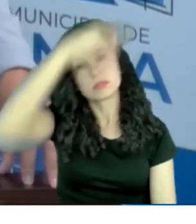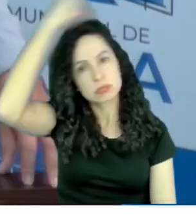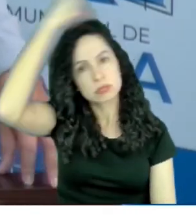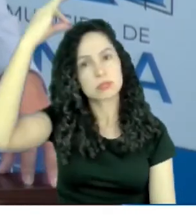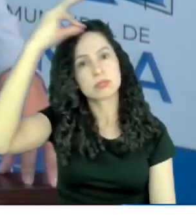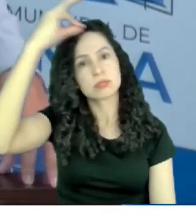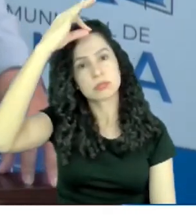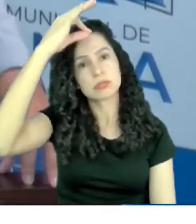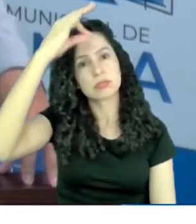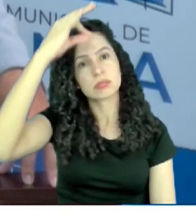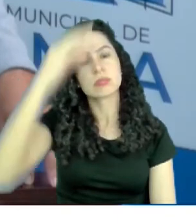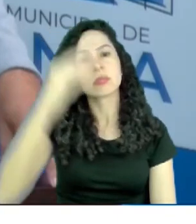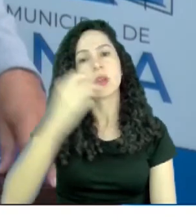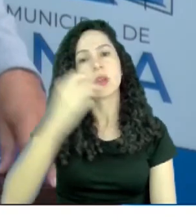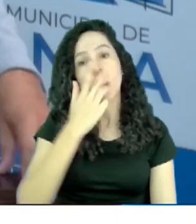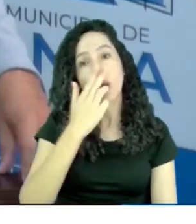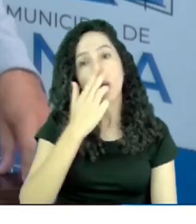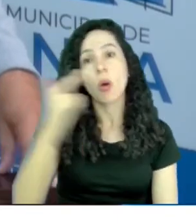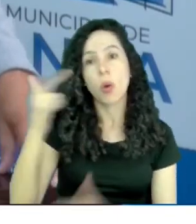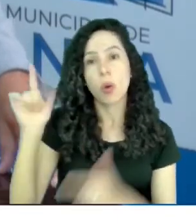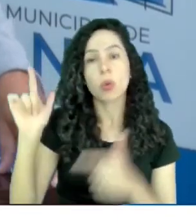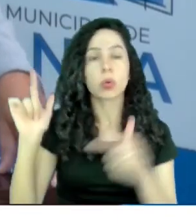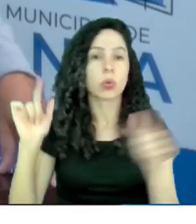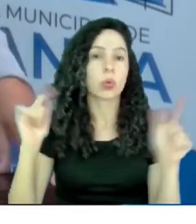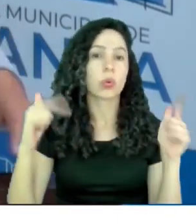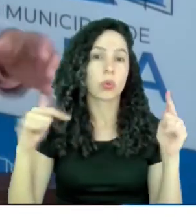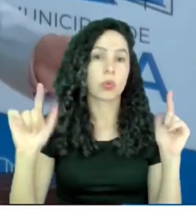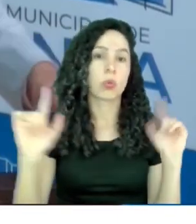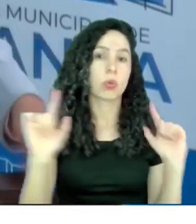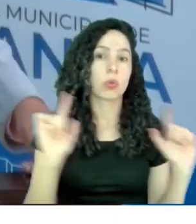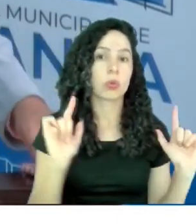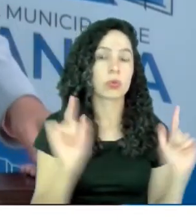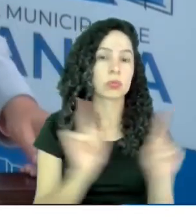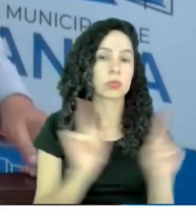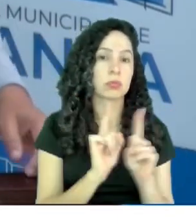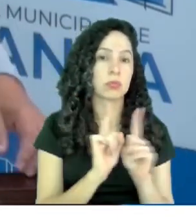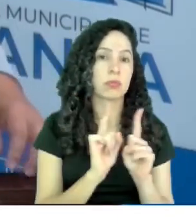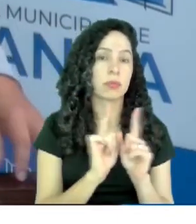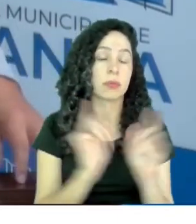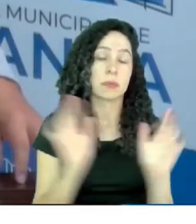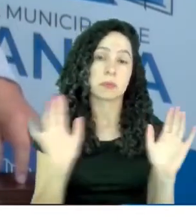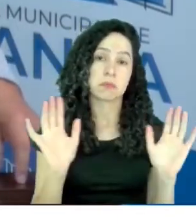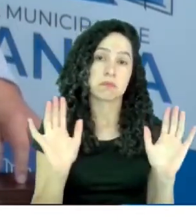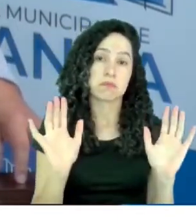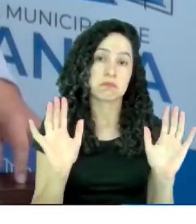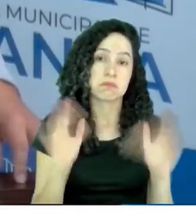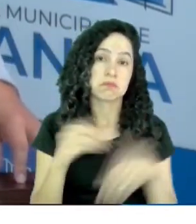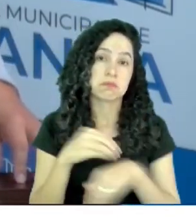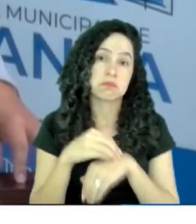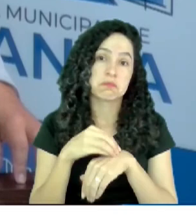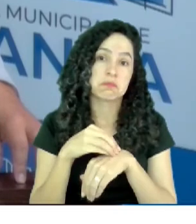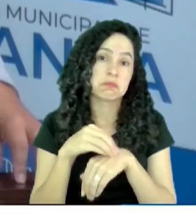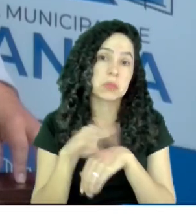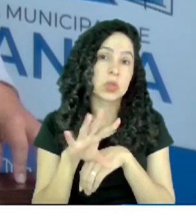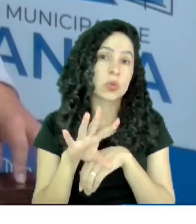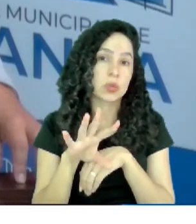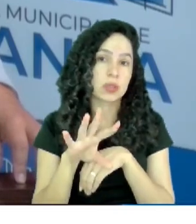como de outras crenças. Então, fica aí uma sugestão,